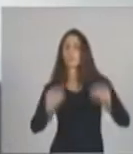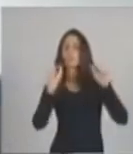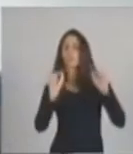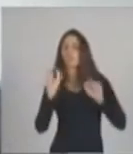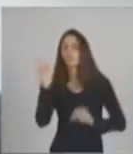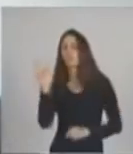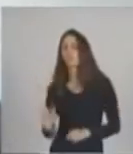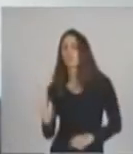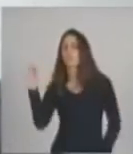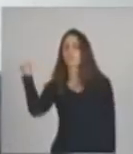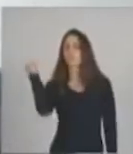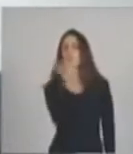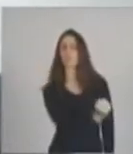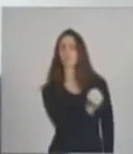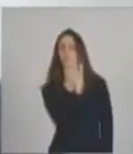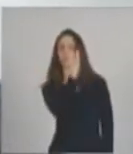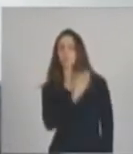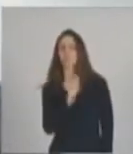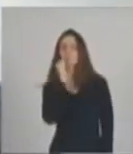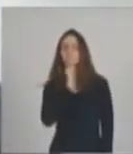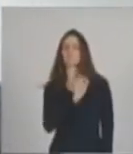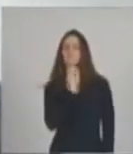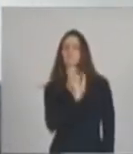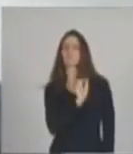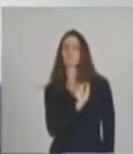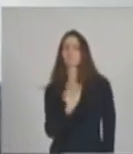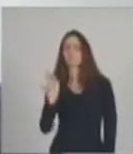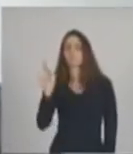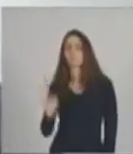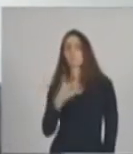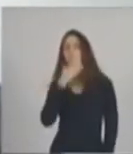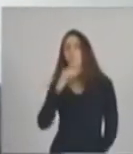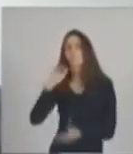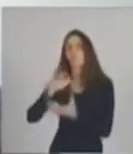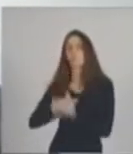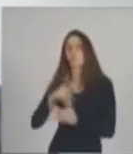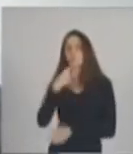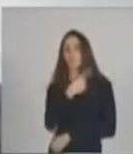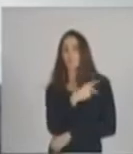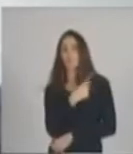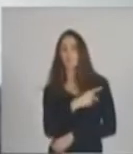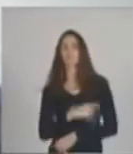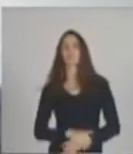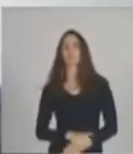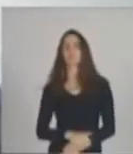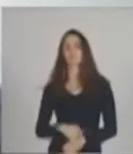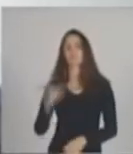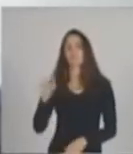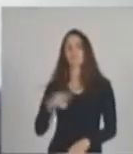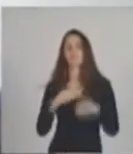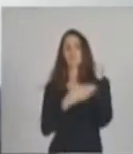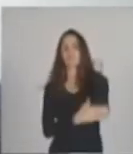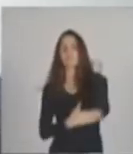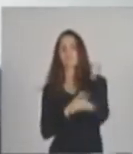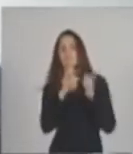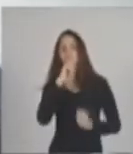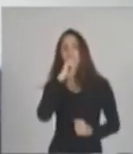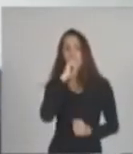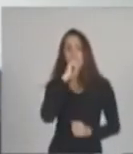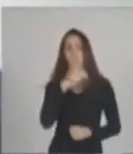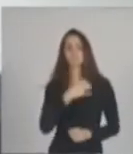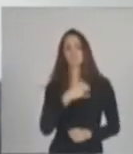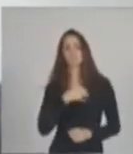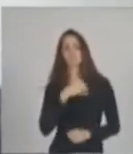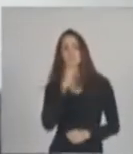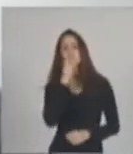quem cometeu o próprio crime foi o próprio marido da Regiane, questão de ciúmes, foi uma perca muito grande aqui,